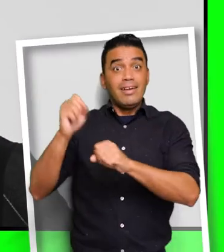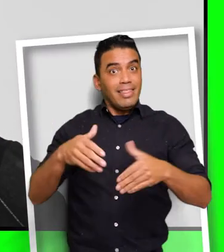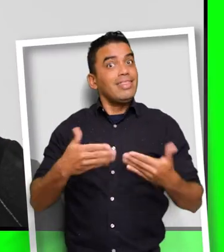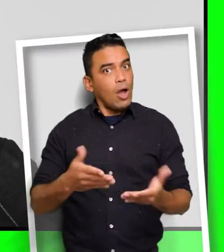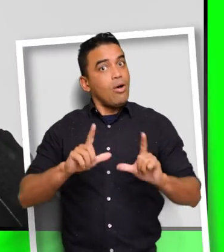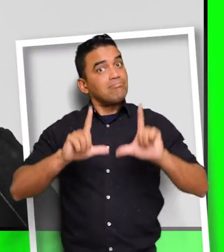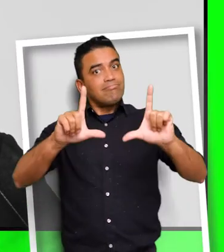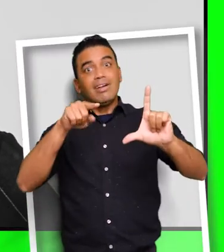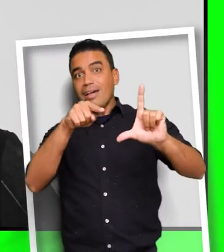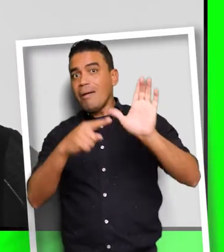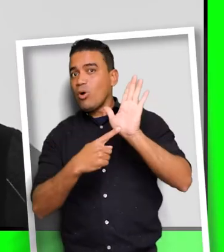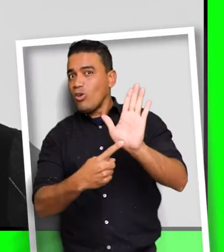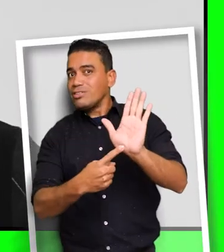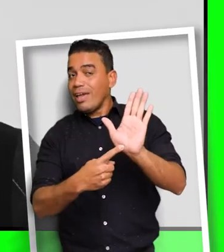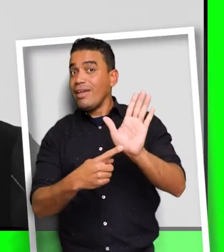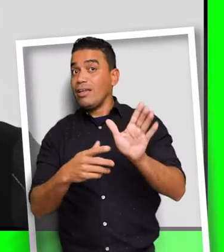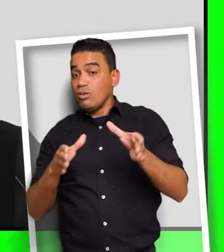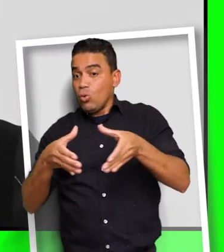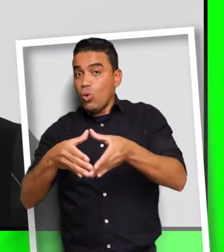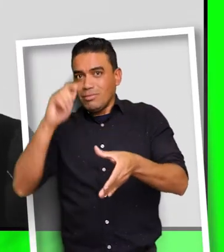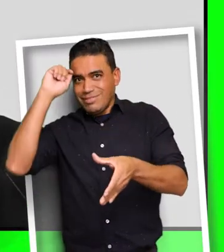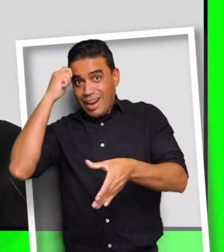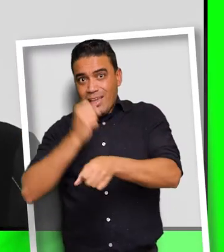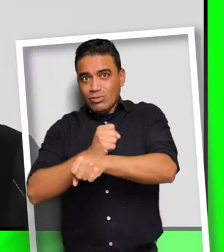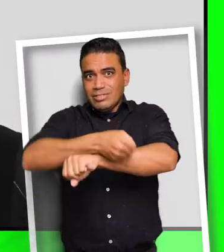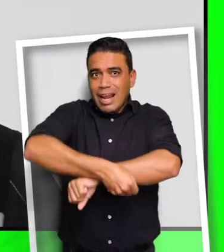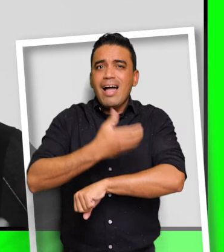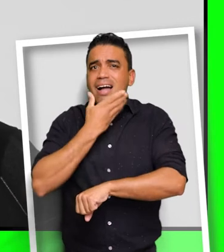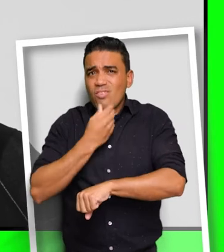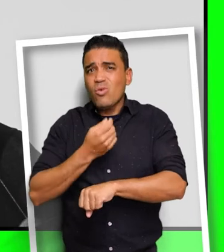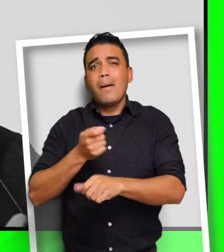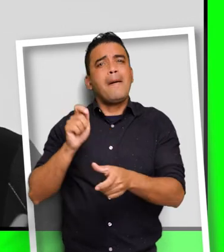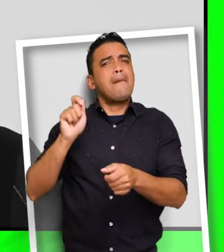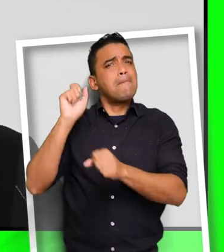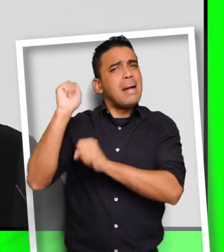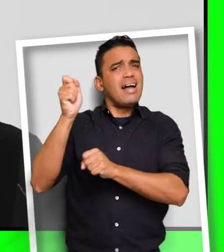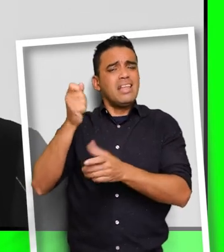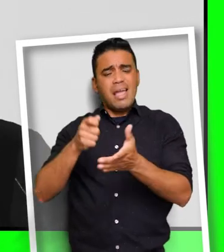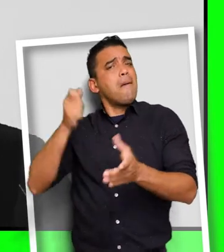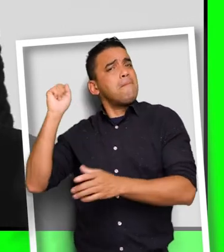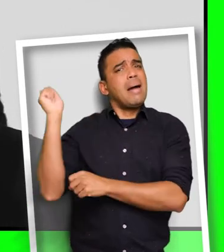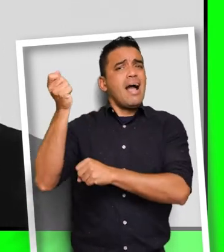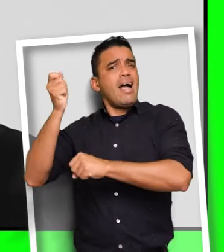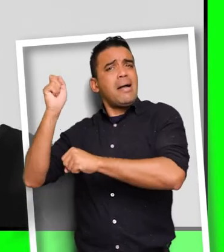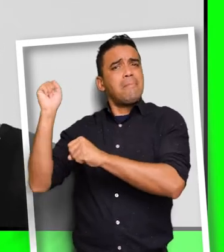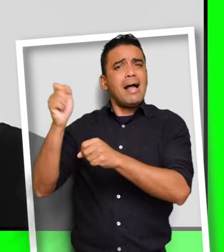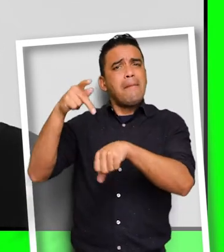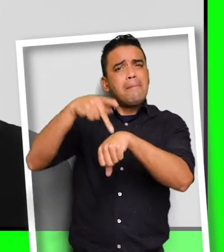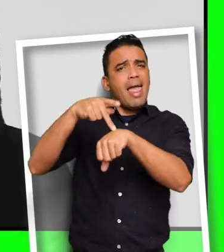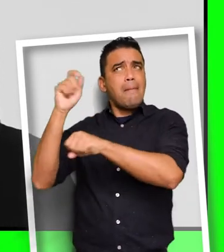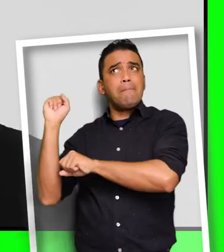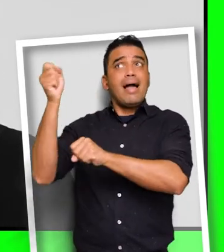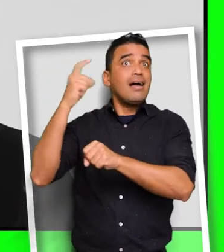Então, nessa cena, você vê que os escravos estão ali batendo o martelo na mina